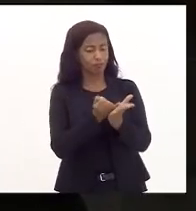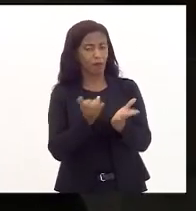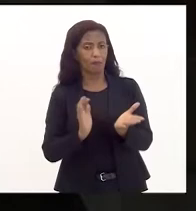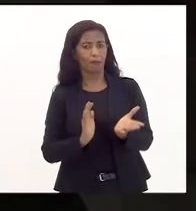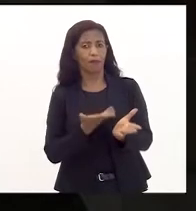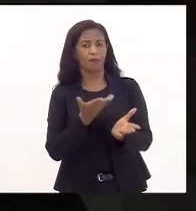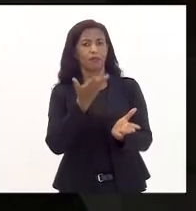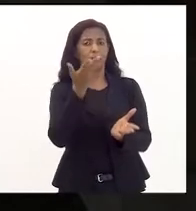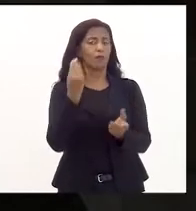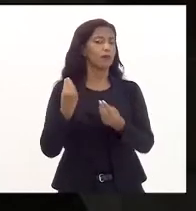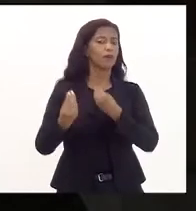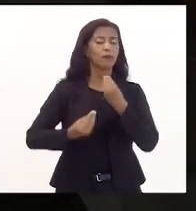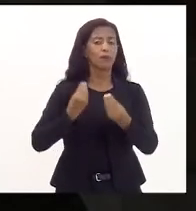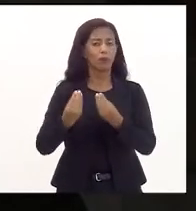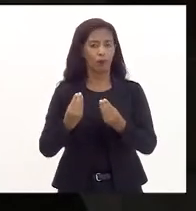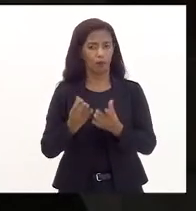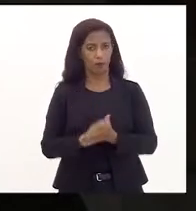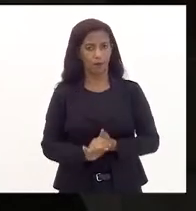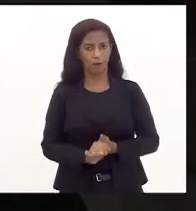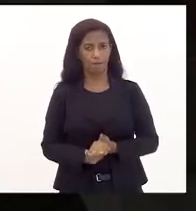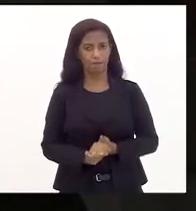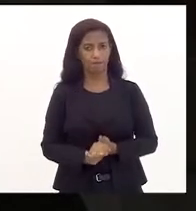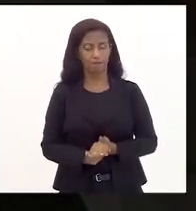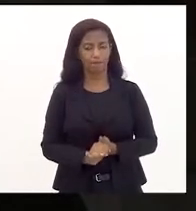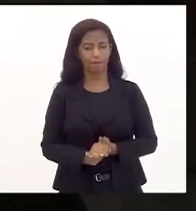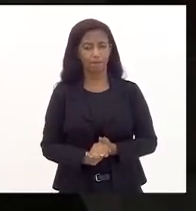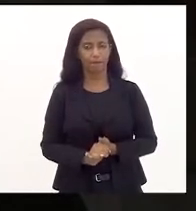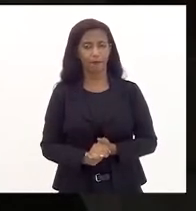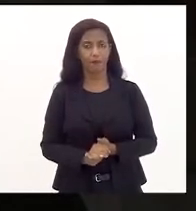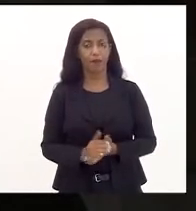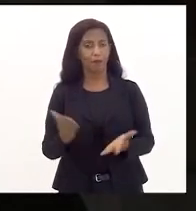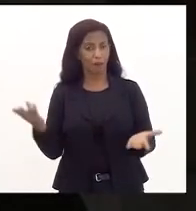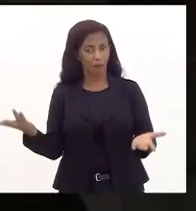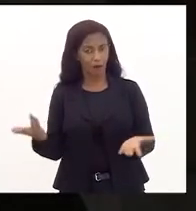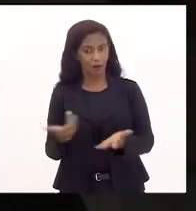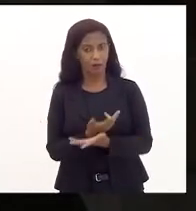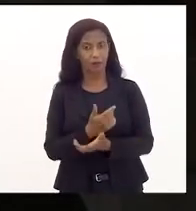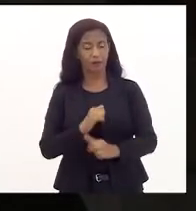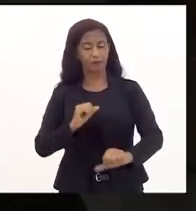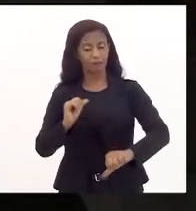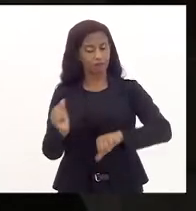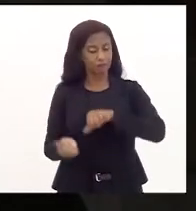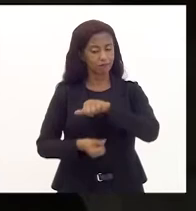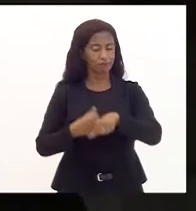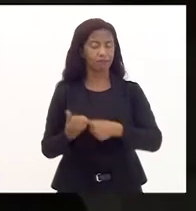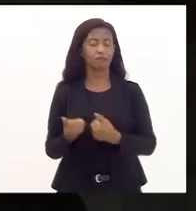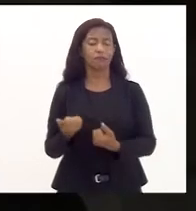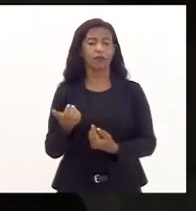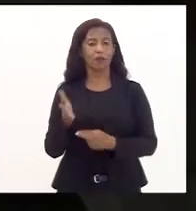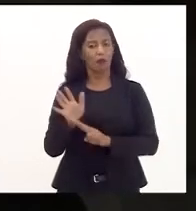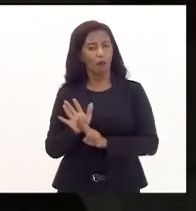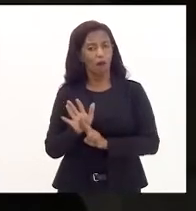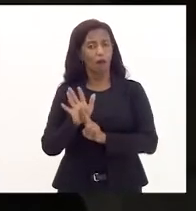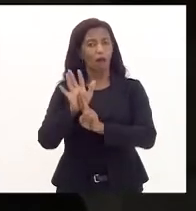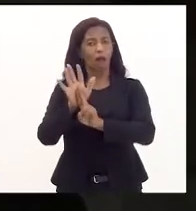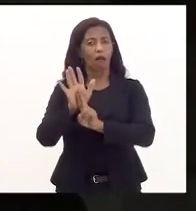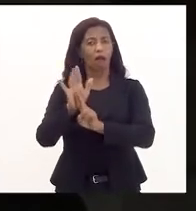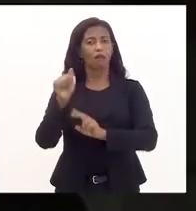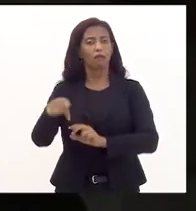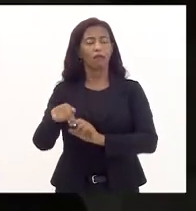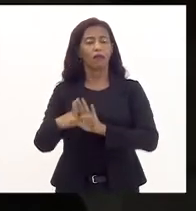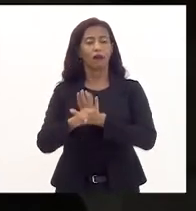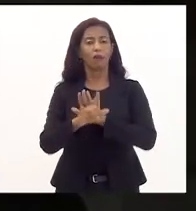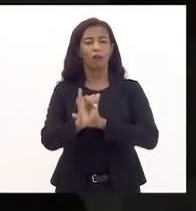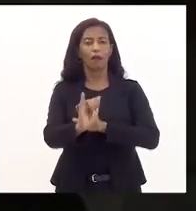receitas. Para crescer as receitas, senhor presidente, apresentei até um projeto de lei